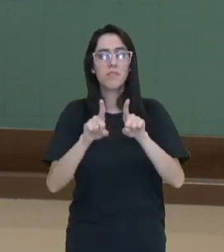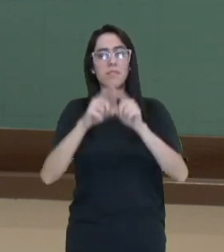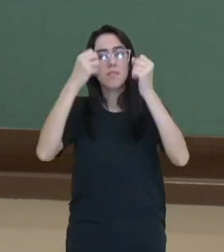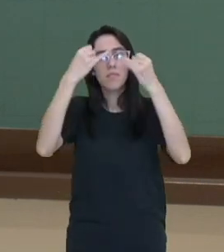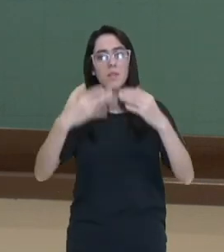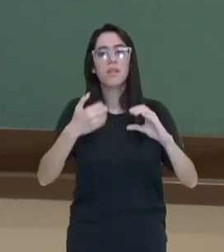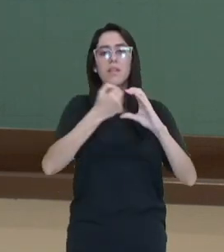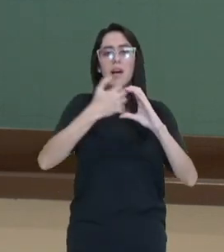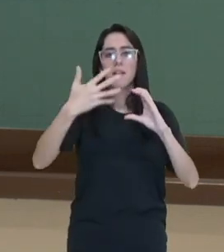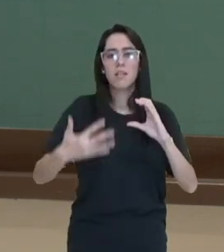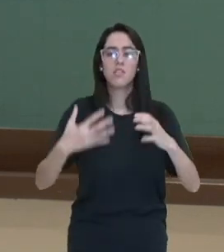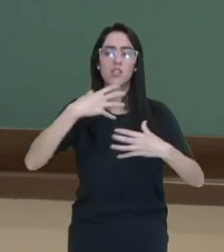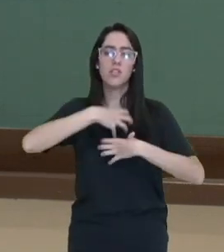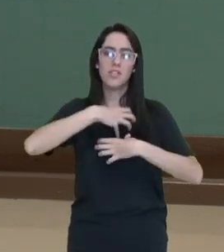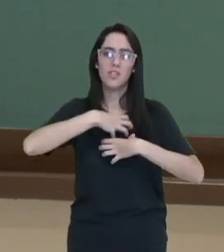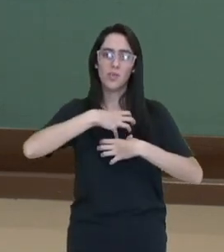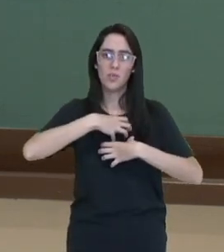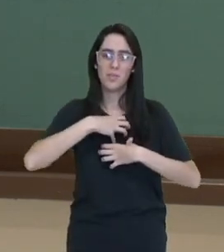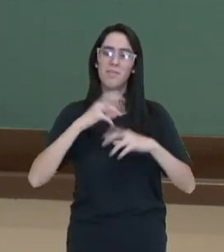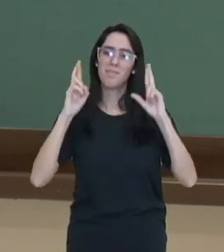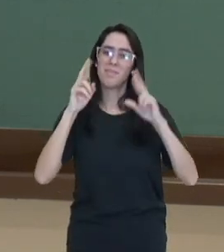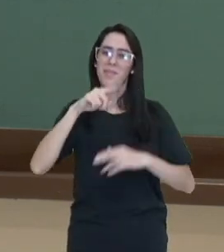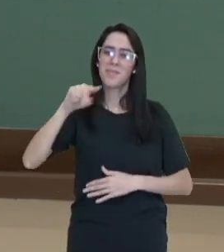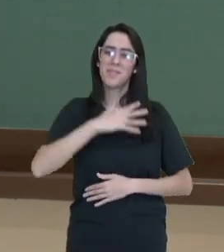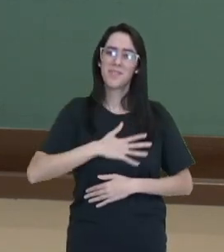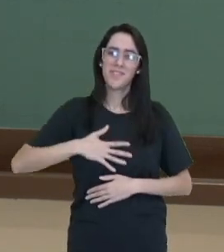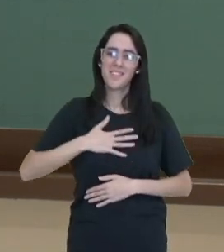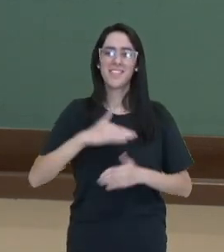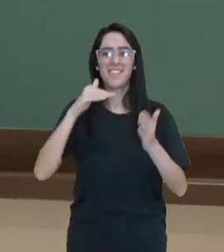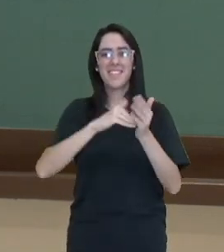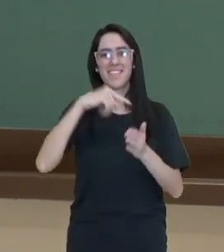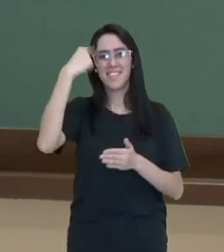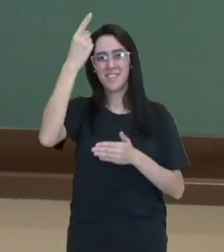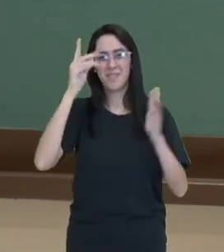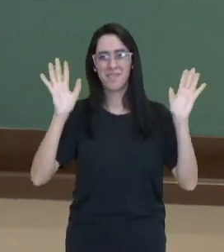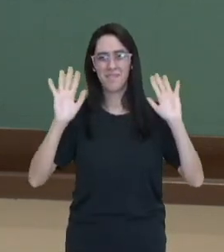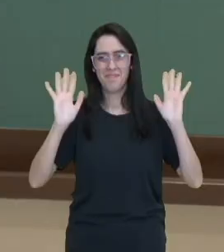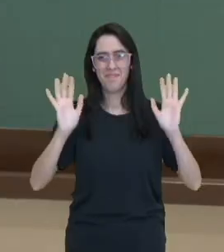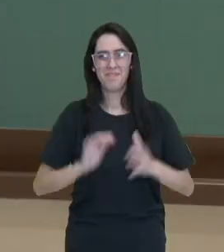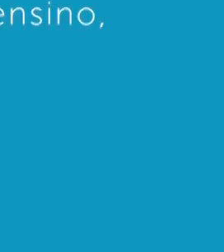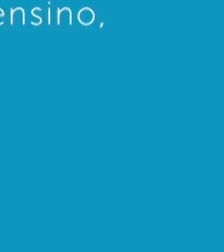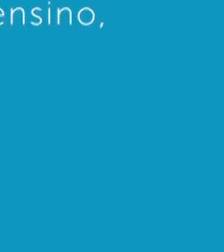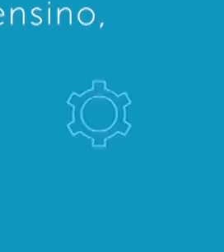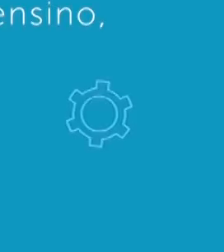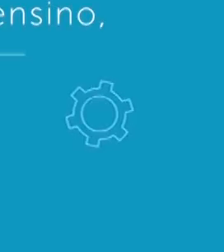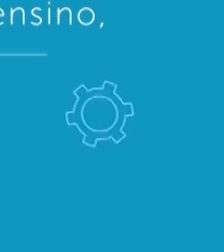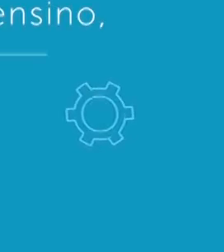das suas características e sintomas. Espero que vocês tenham gostado. Até breve!